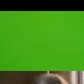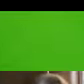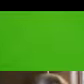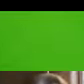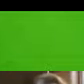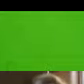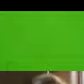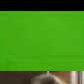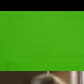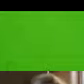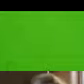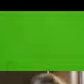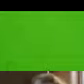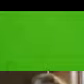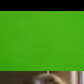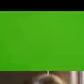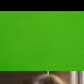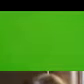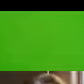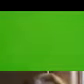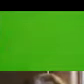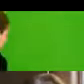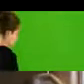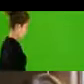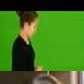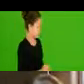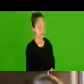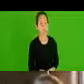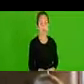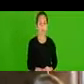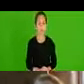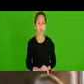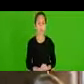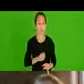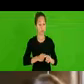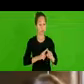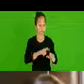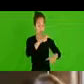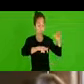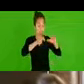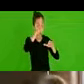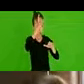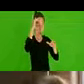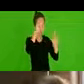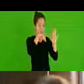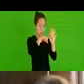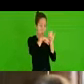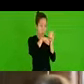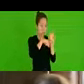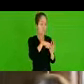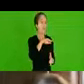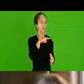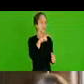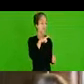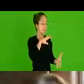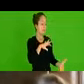os grandes participantes junto com o pesquisador, os colaboradores